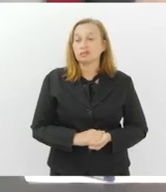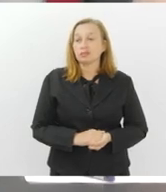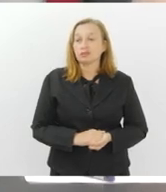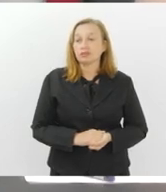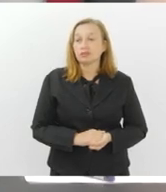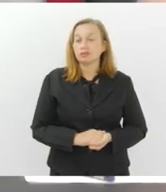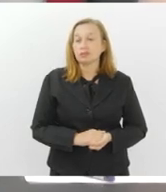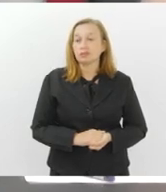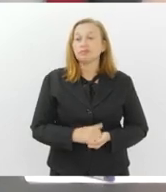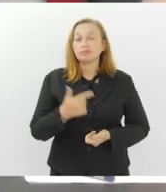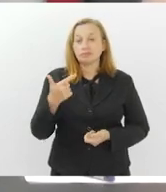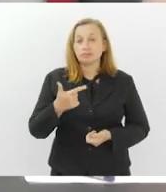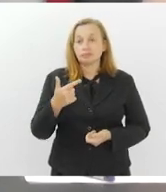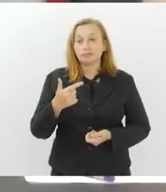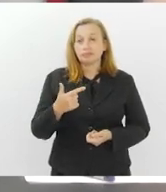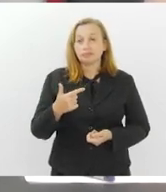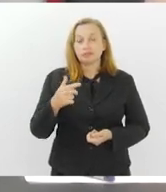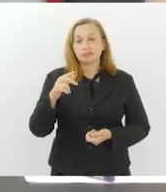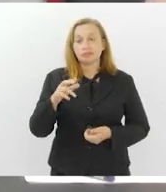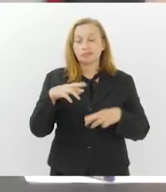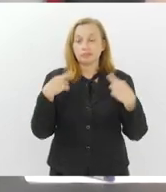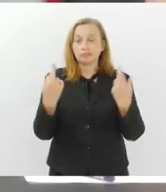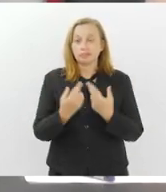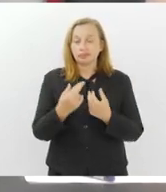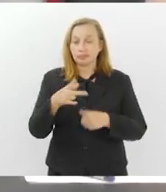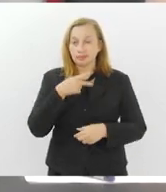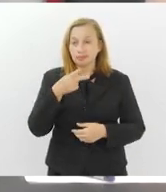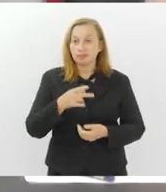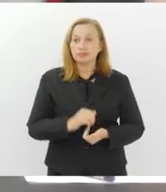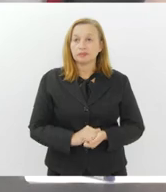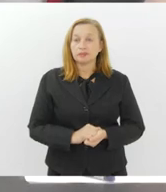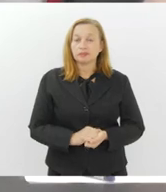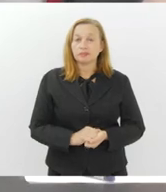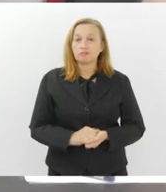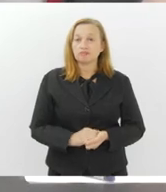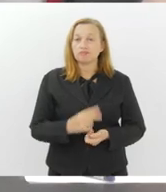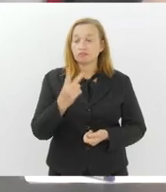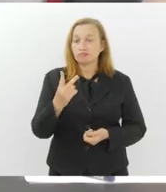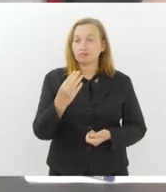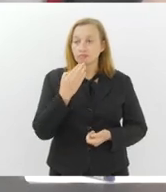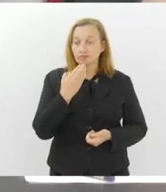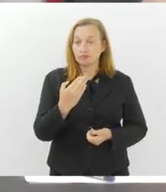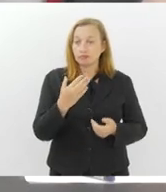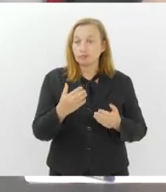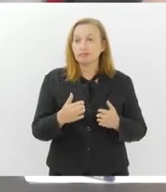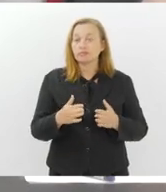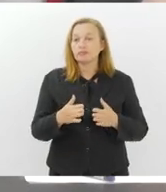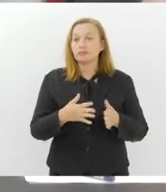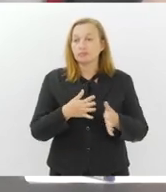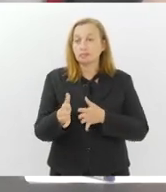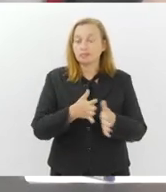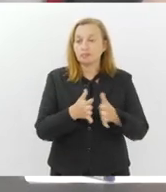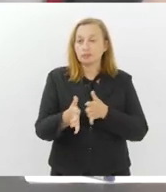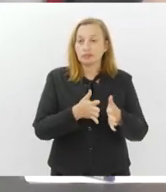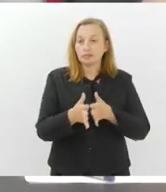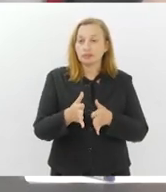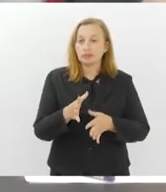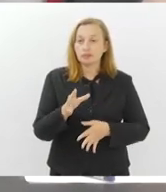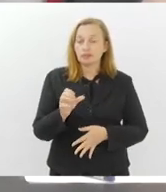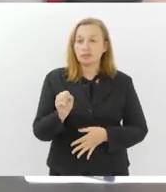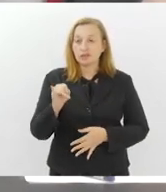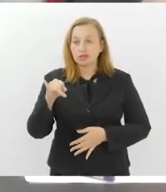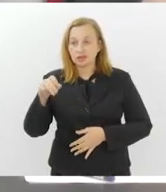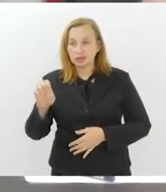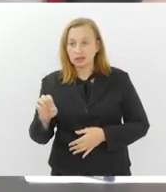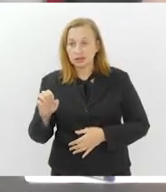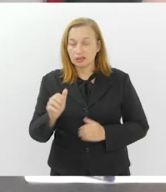desde a segunda reunião ordinária, que aqui enumero. Dois requerimentos de acesso aos autos feitos pela CNSEG,